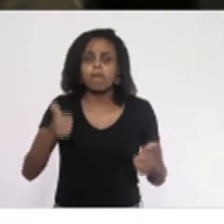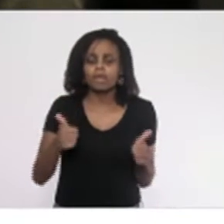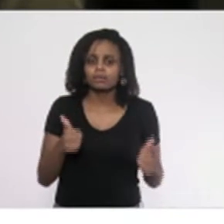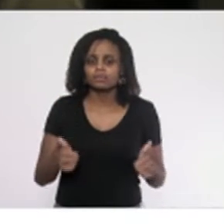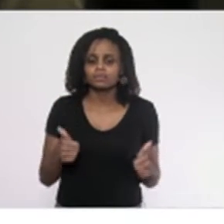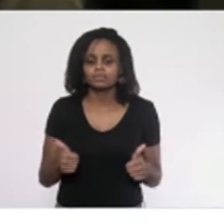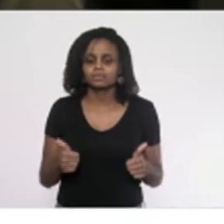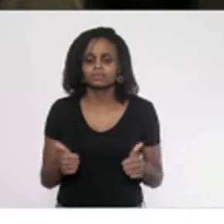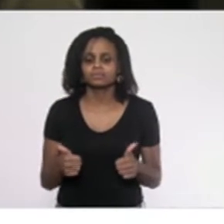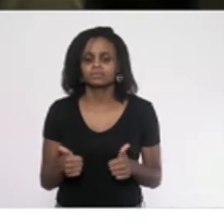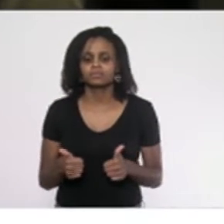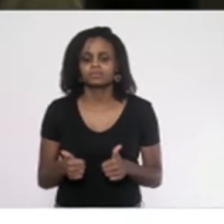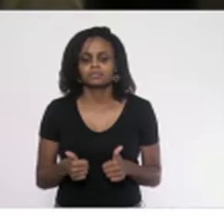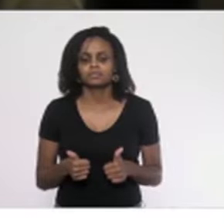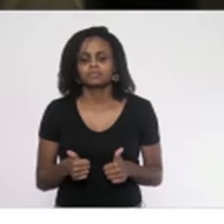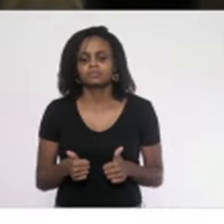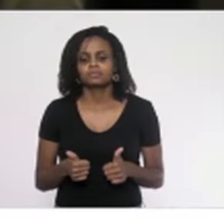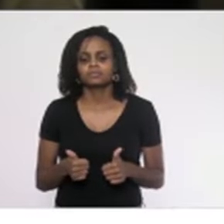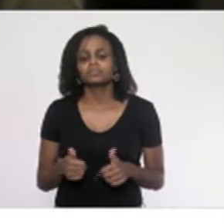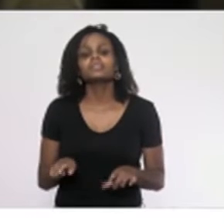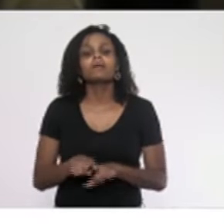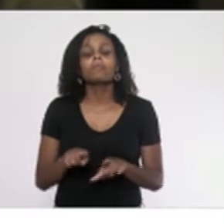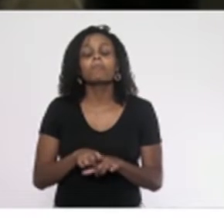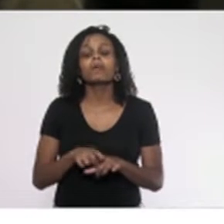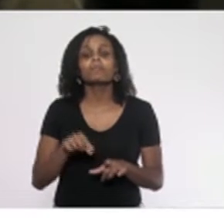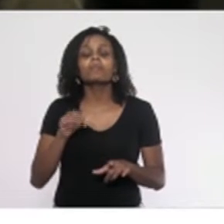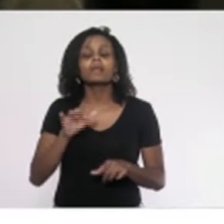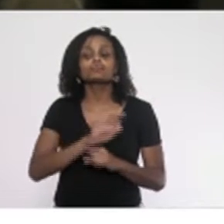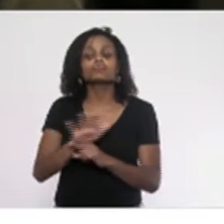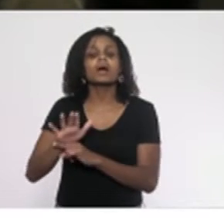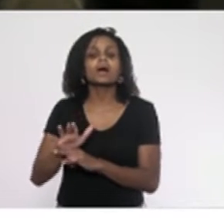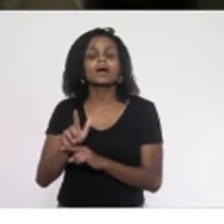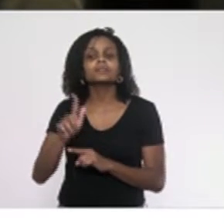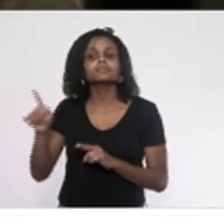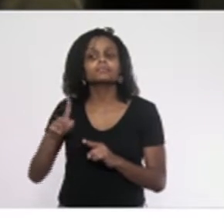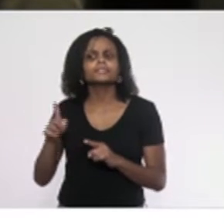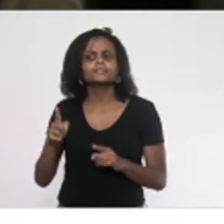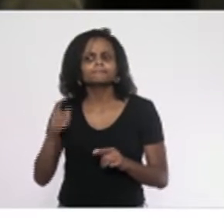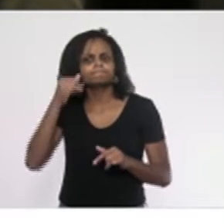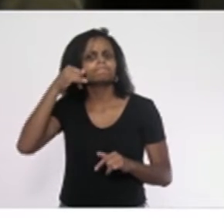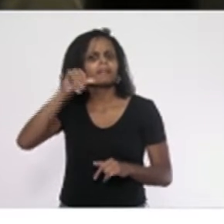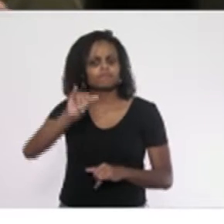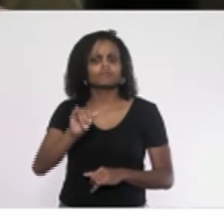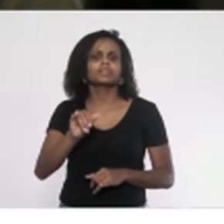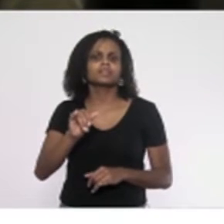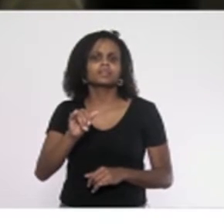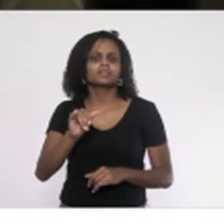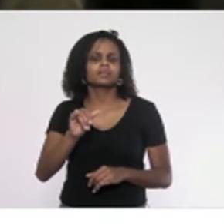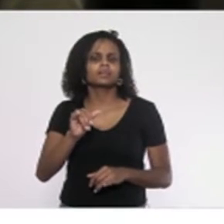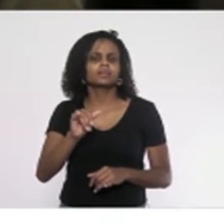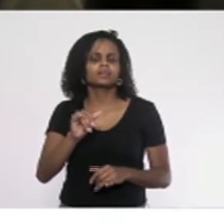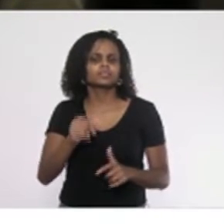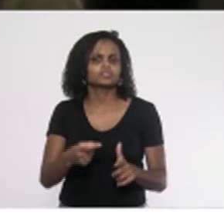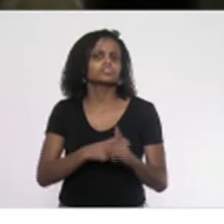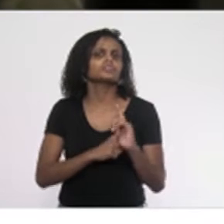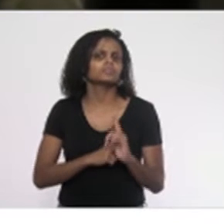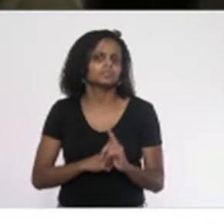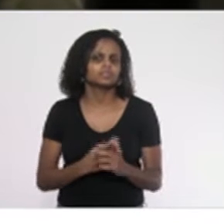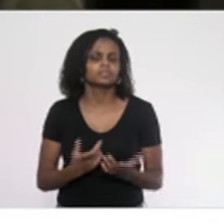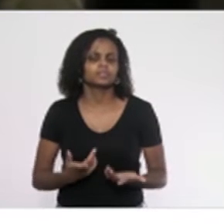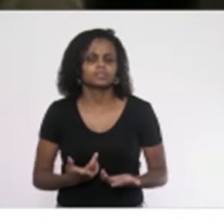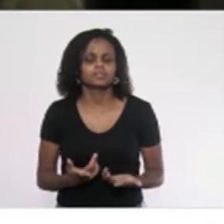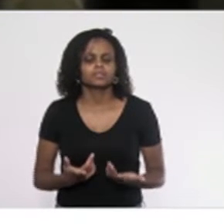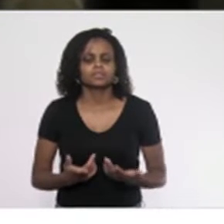positivo, até como fonte inibidora, para ver se essas grandes empresas, que são as maiores